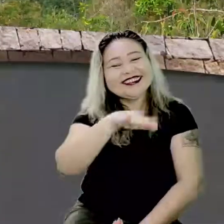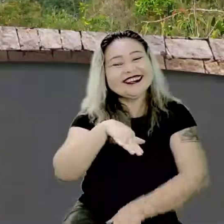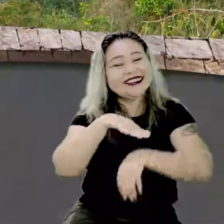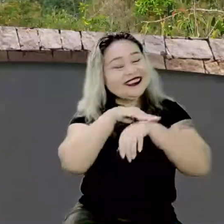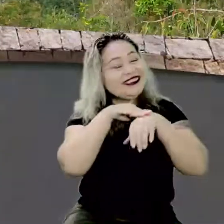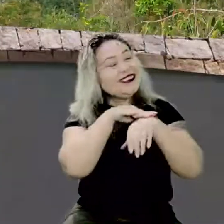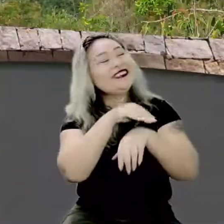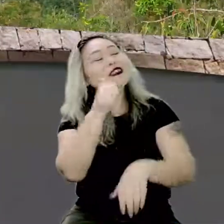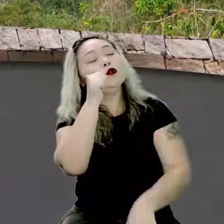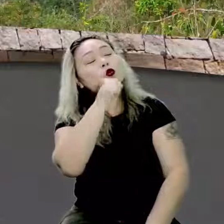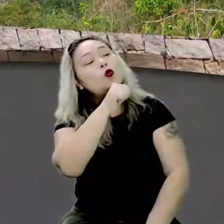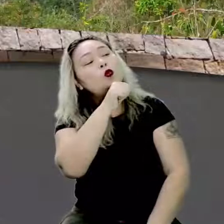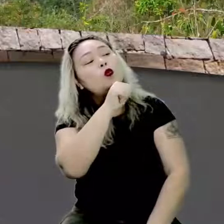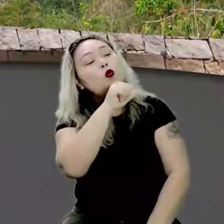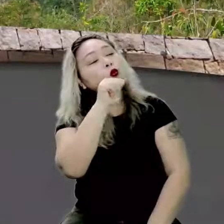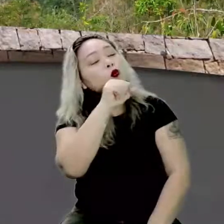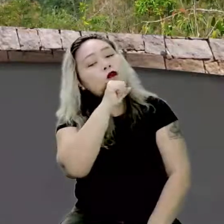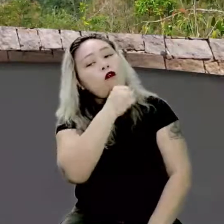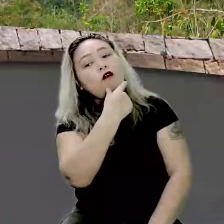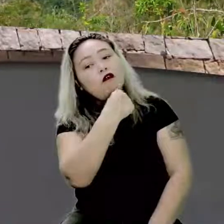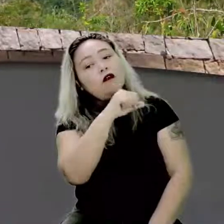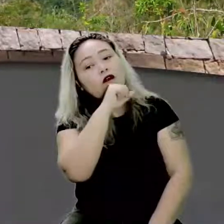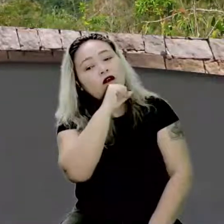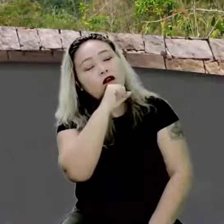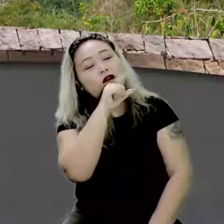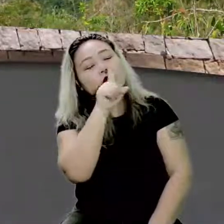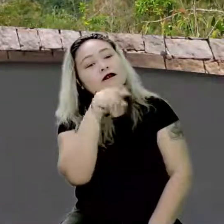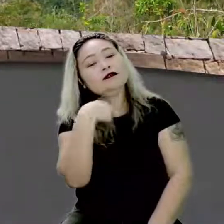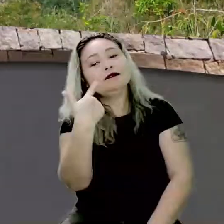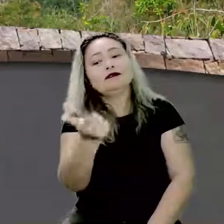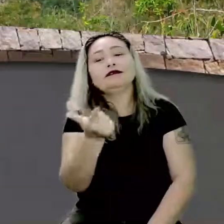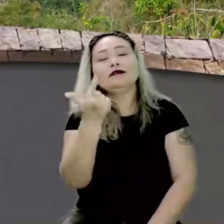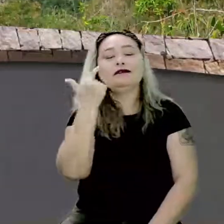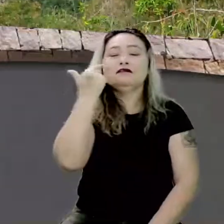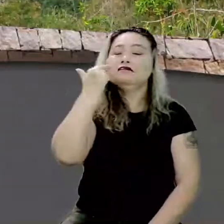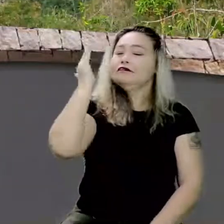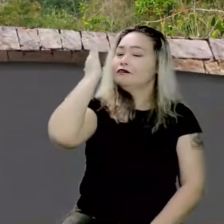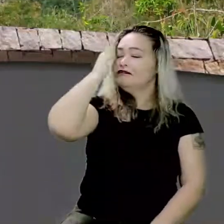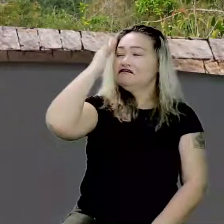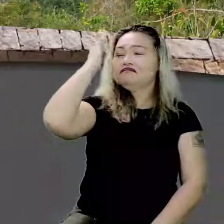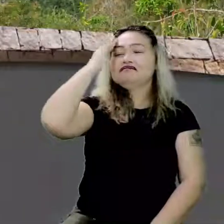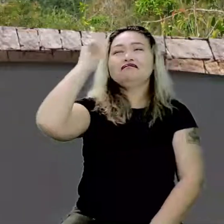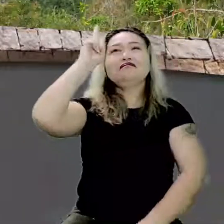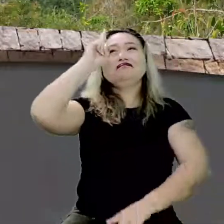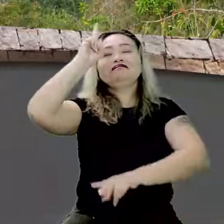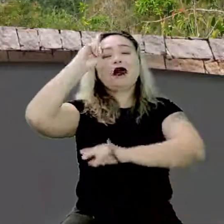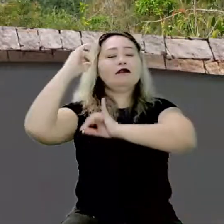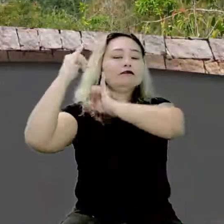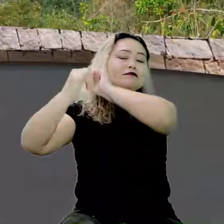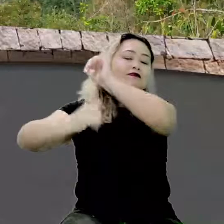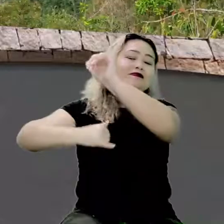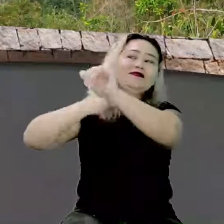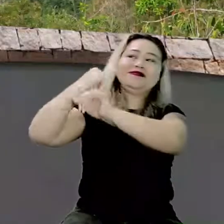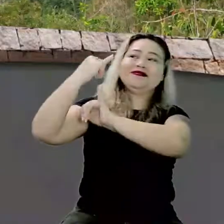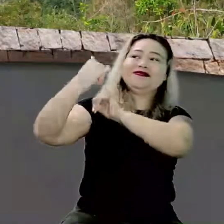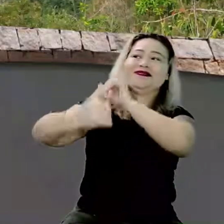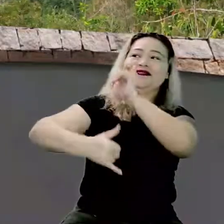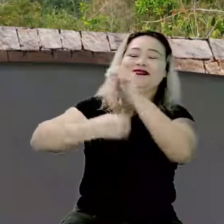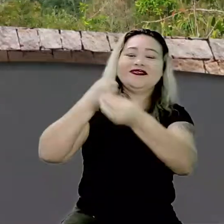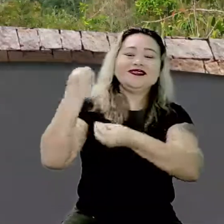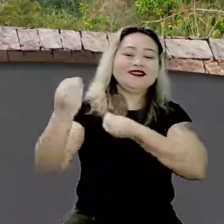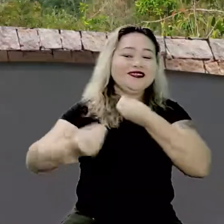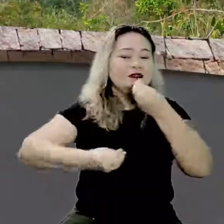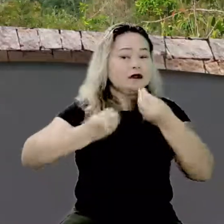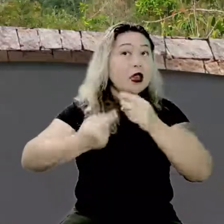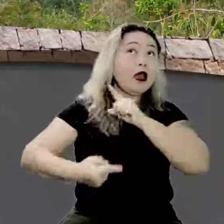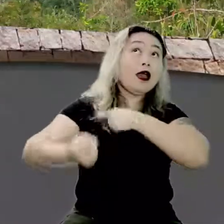seu avô, com a sua avó. Cara, eles devem ter histórias incríveis de como